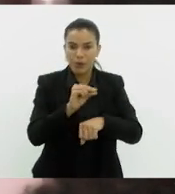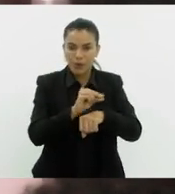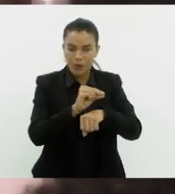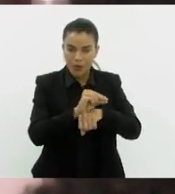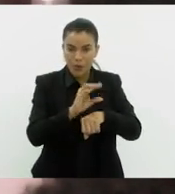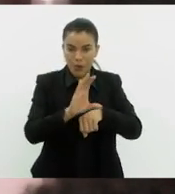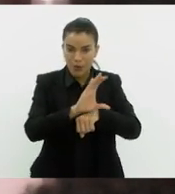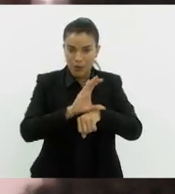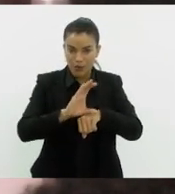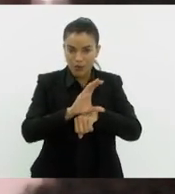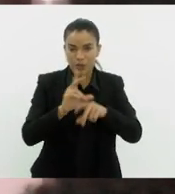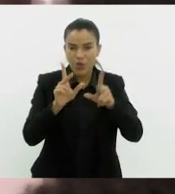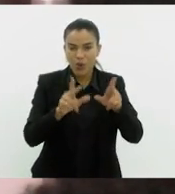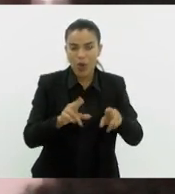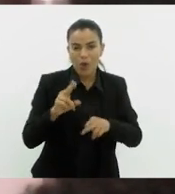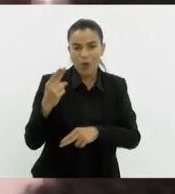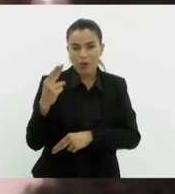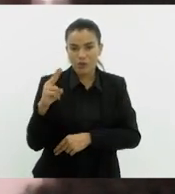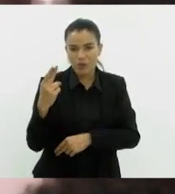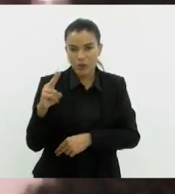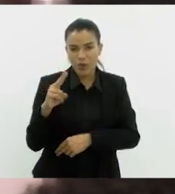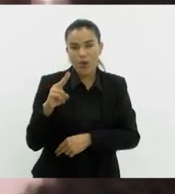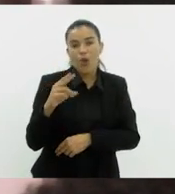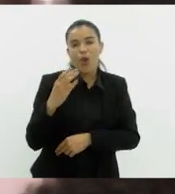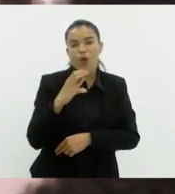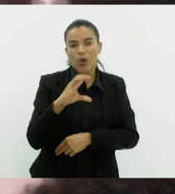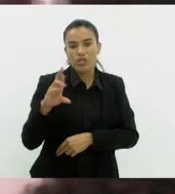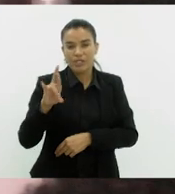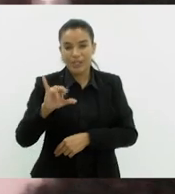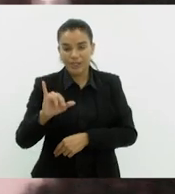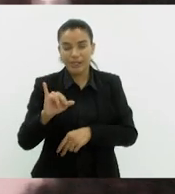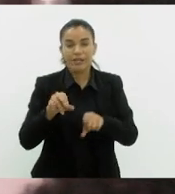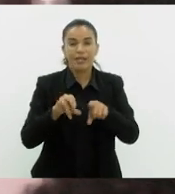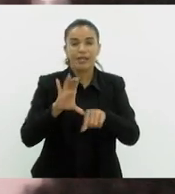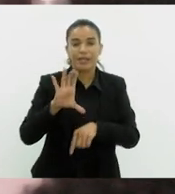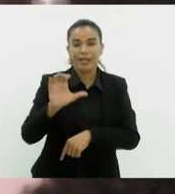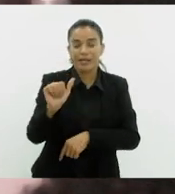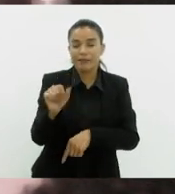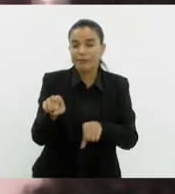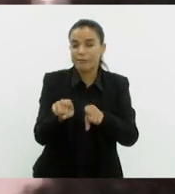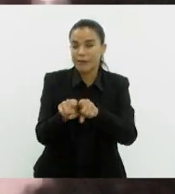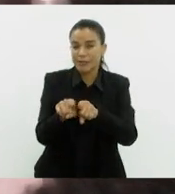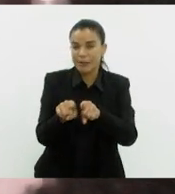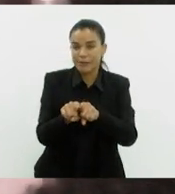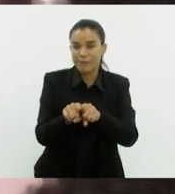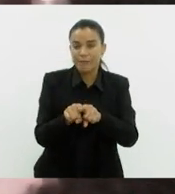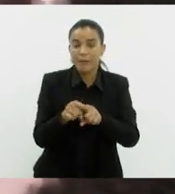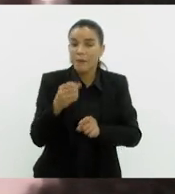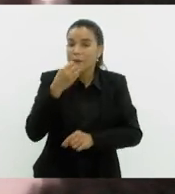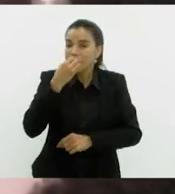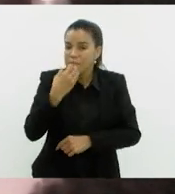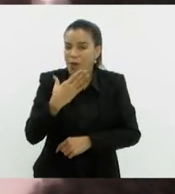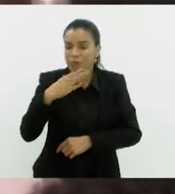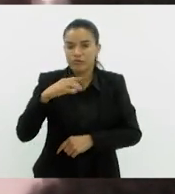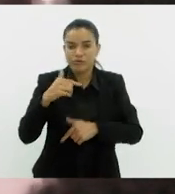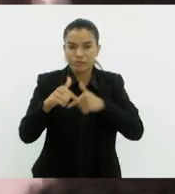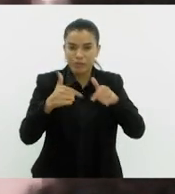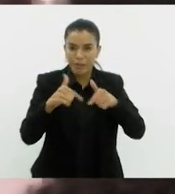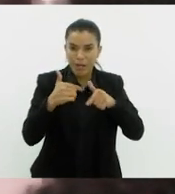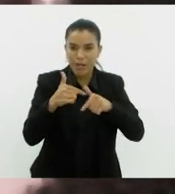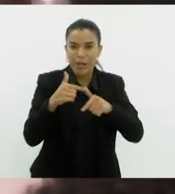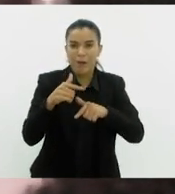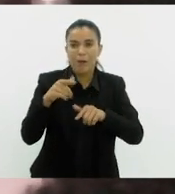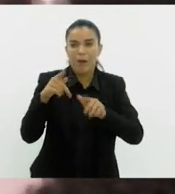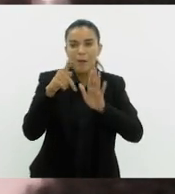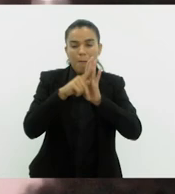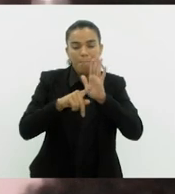foi feito no Uruguai, em Costa Rica, em alguns países. Então, eu acho que é muito bom a gente trabalhar a política do